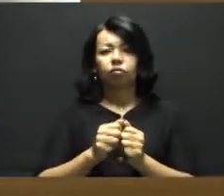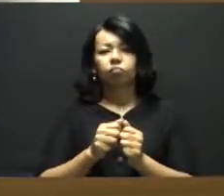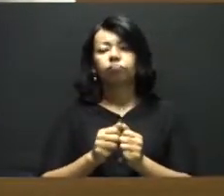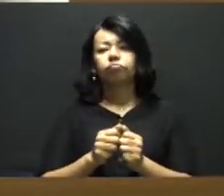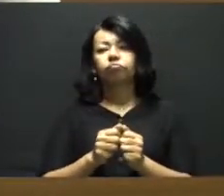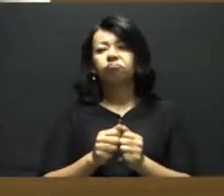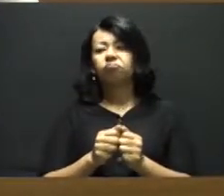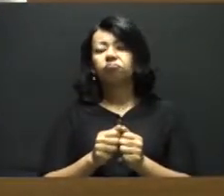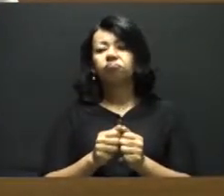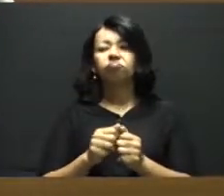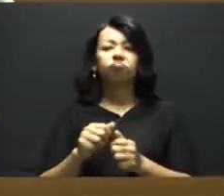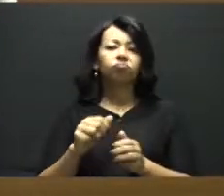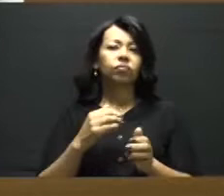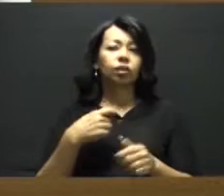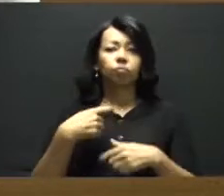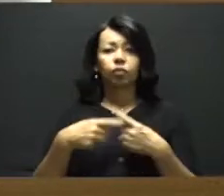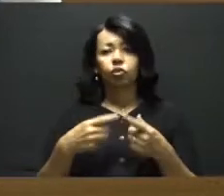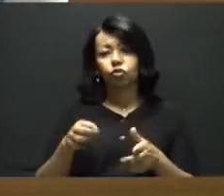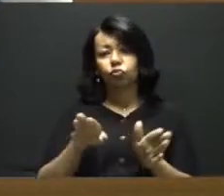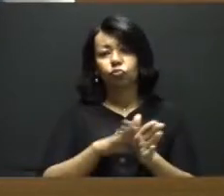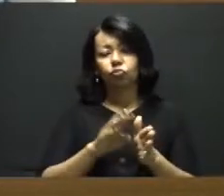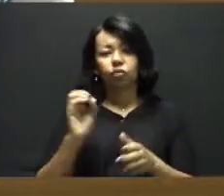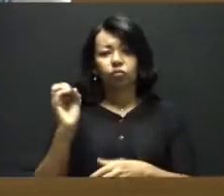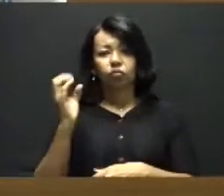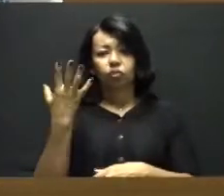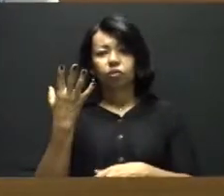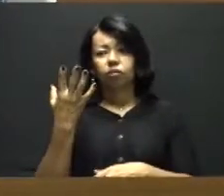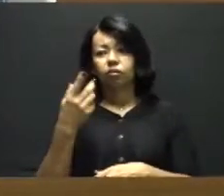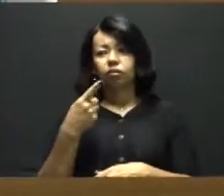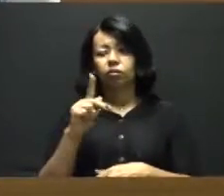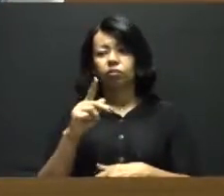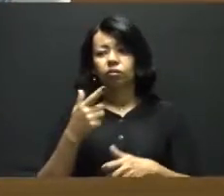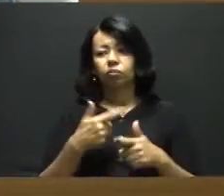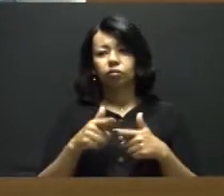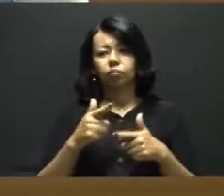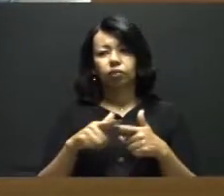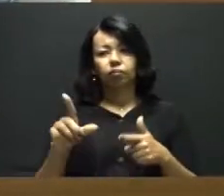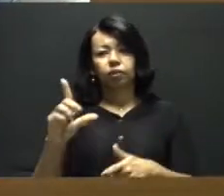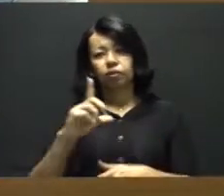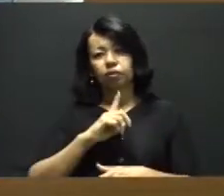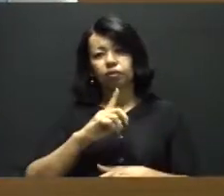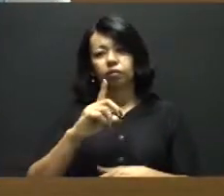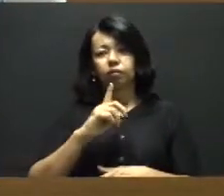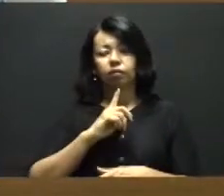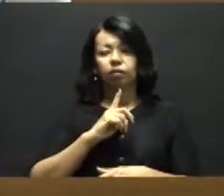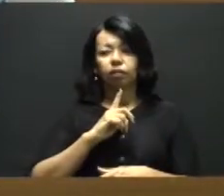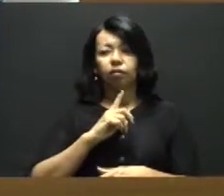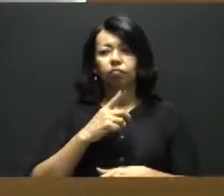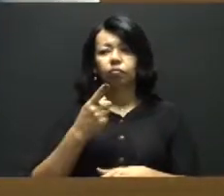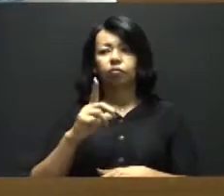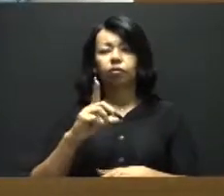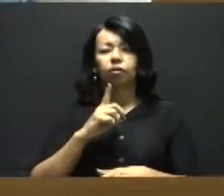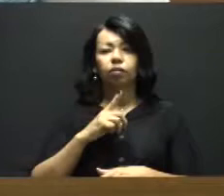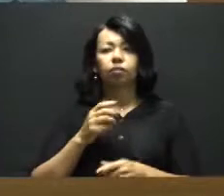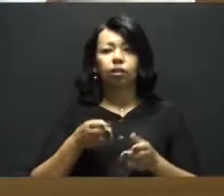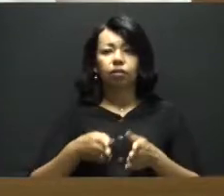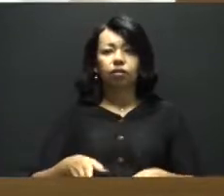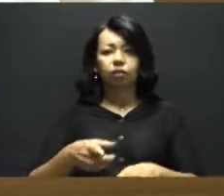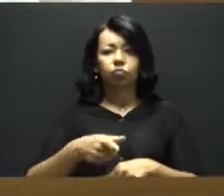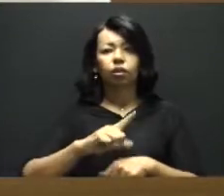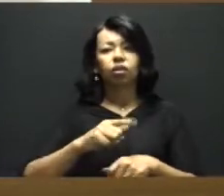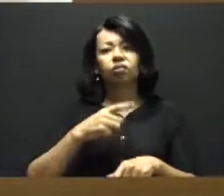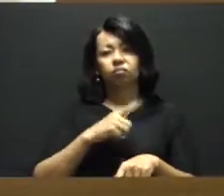tudo o que aconteceu independente nas intercorrências se teve é por ela ter nascido prematura